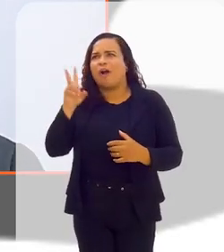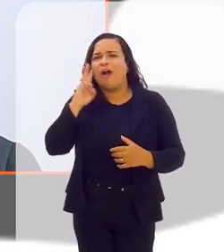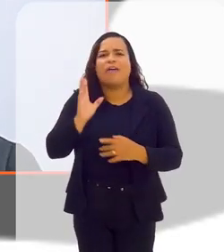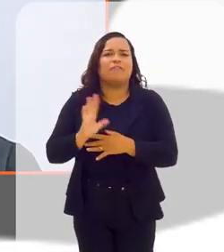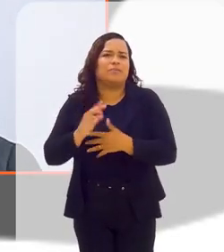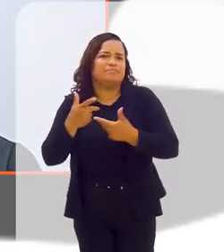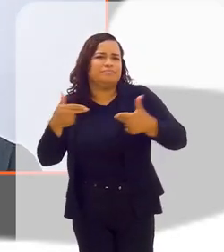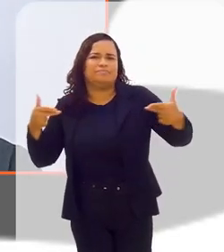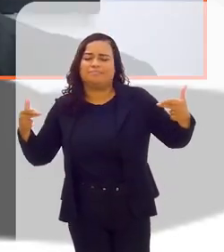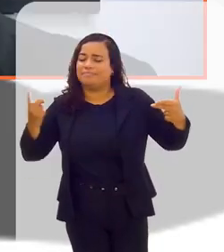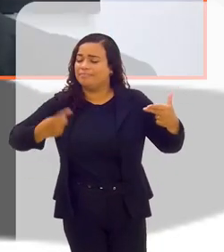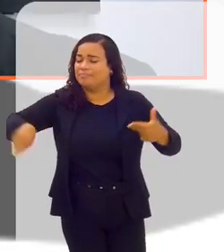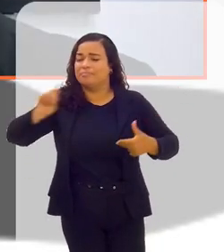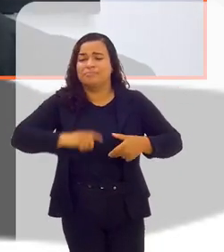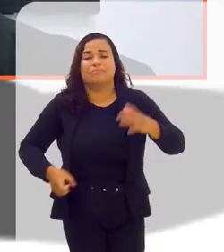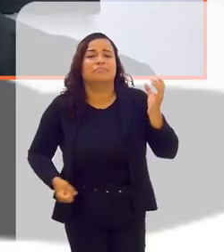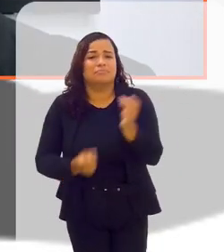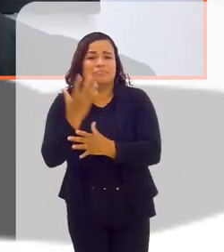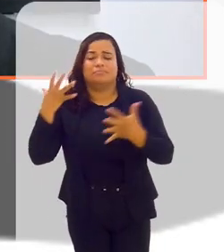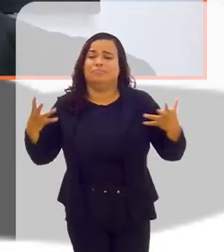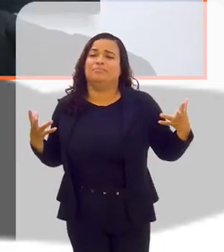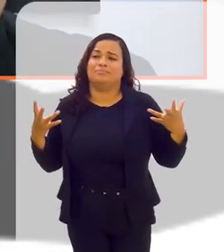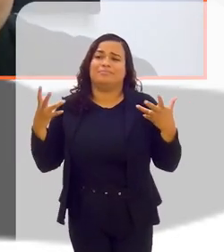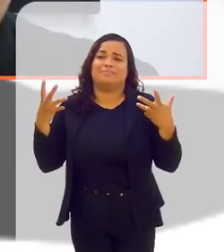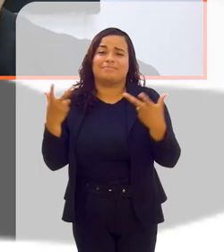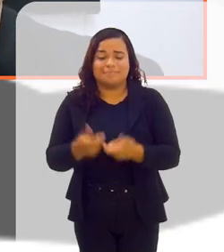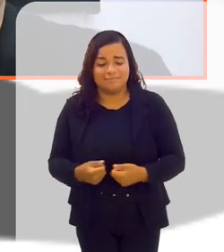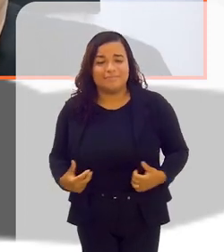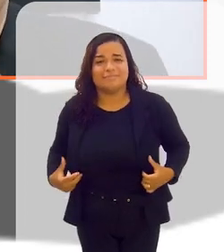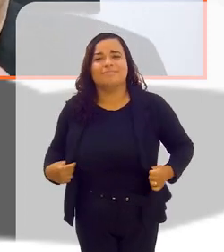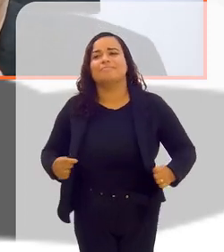musical. A gente fez uma música que originou